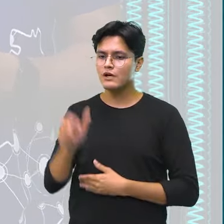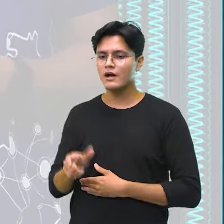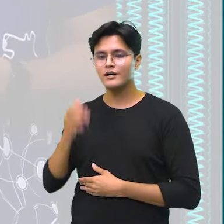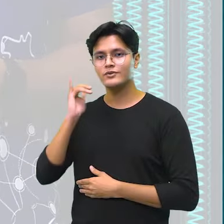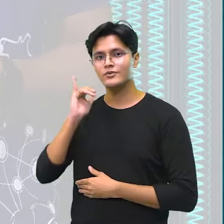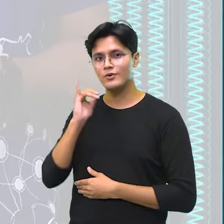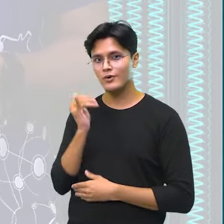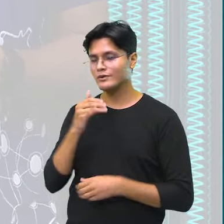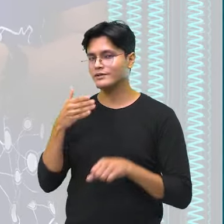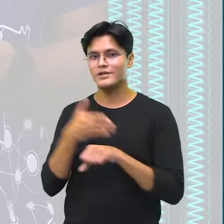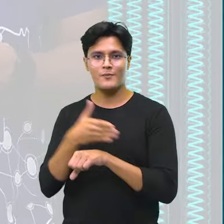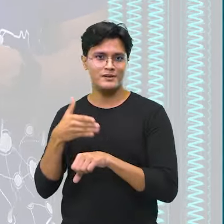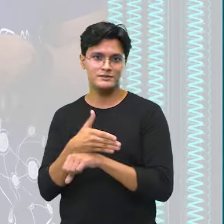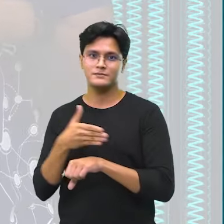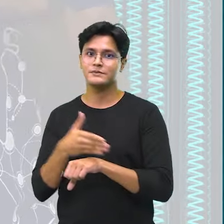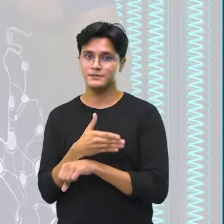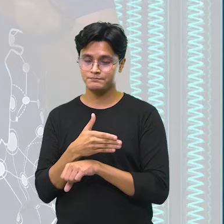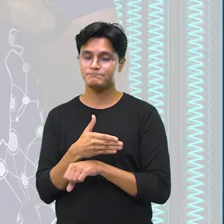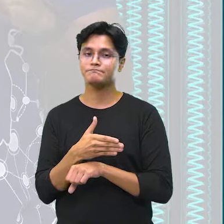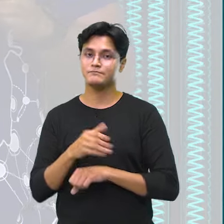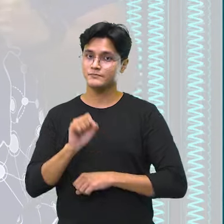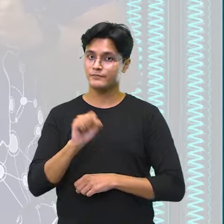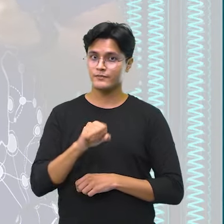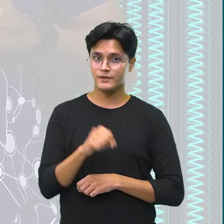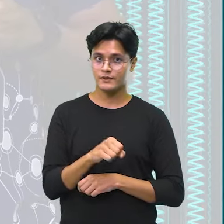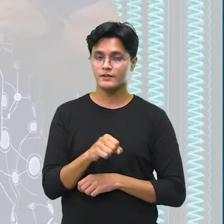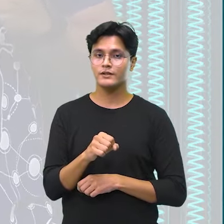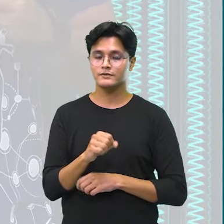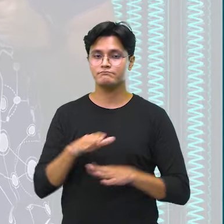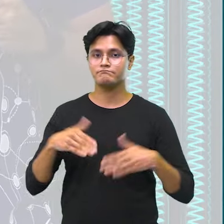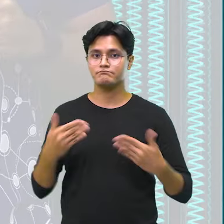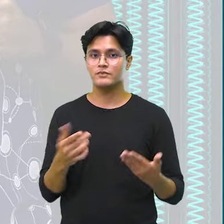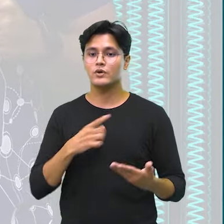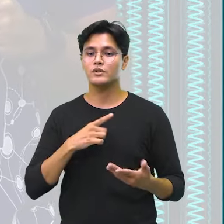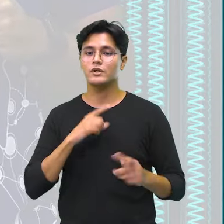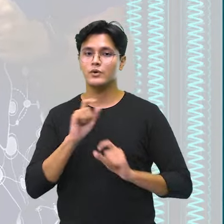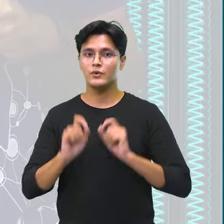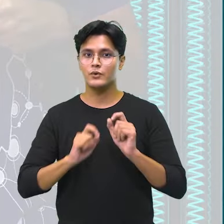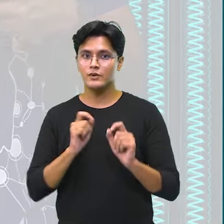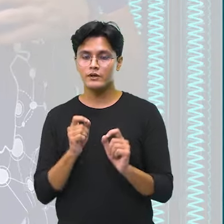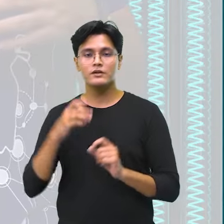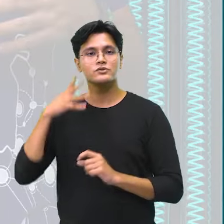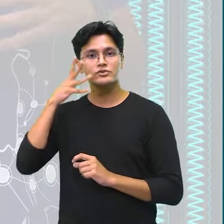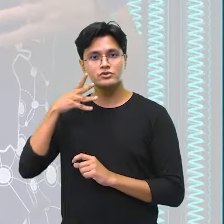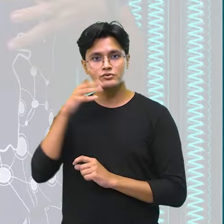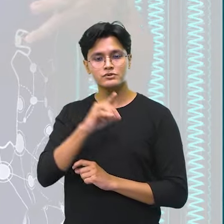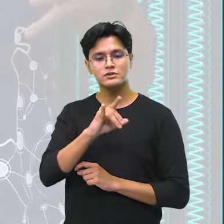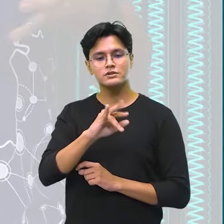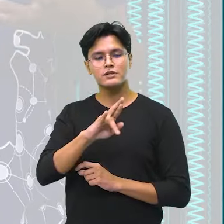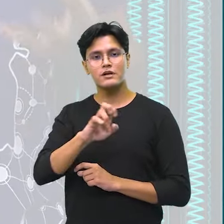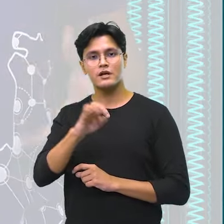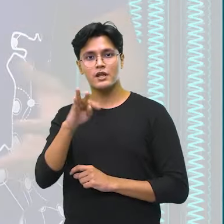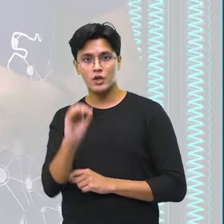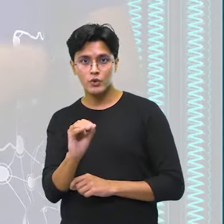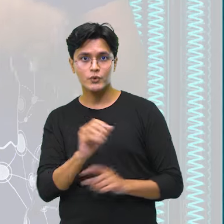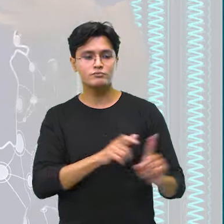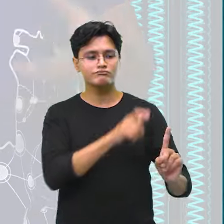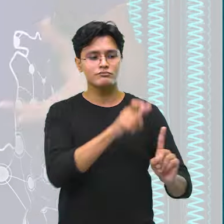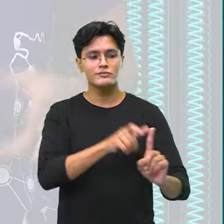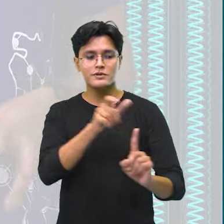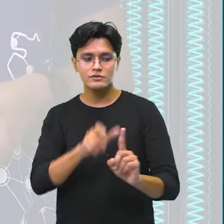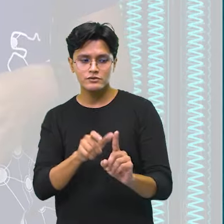narrador da história. Isso mesmo, nós temos aí então, né, no discurso direto, os personagens